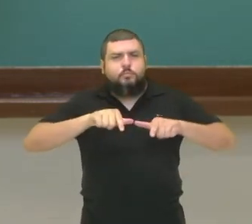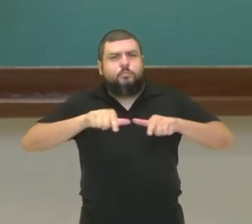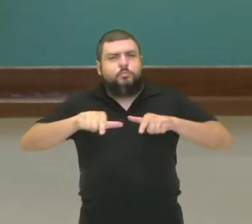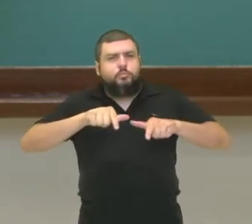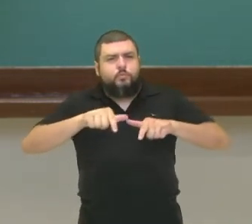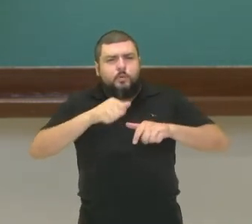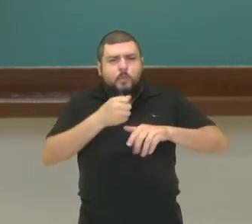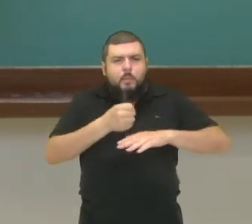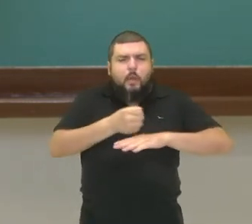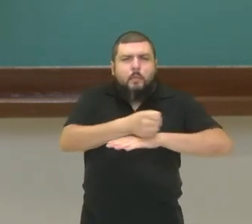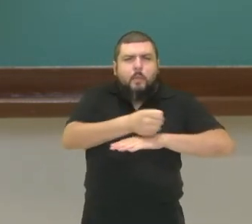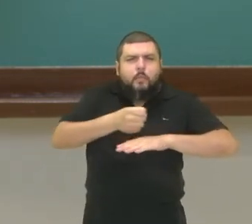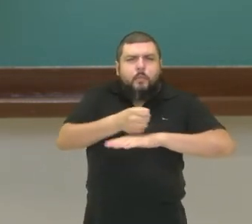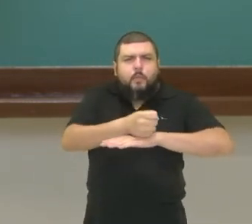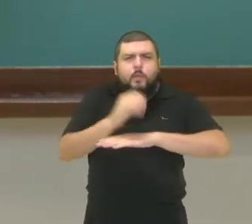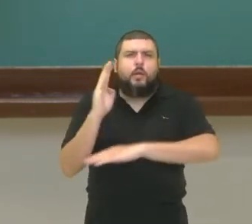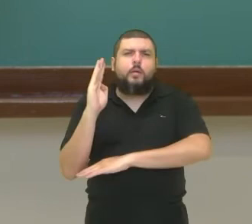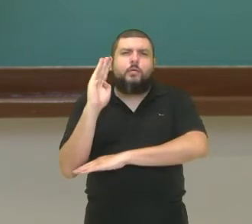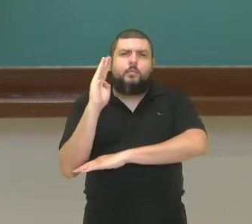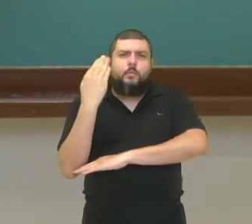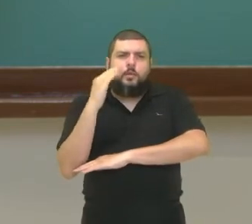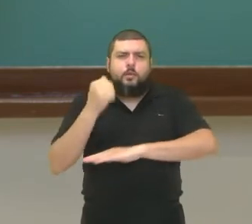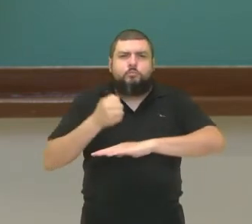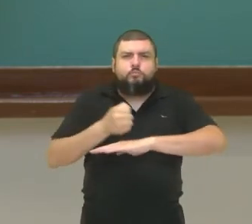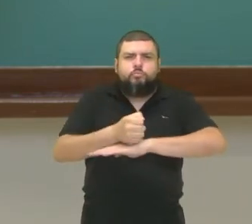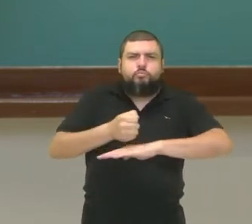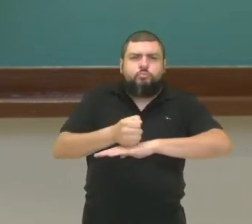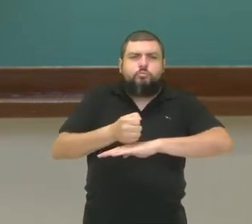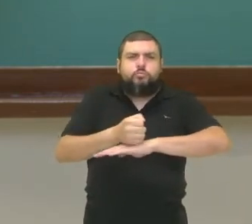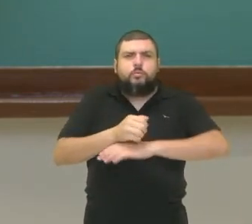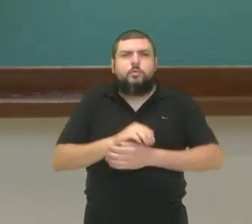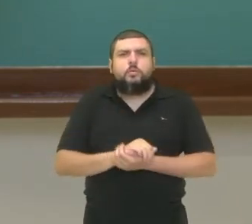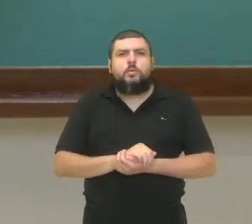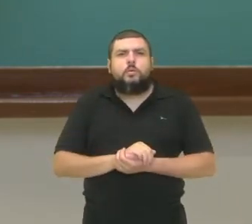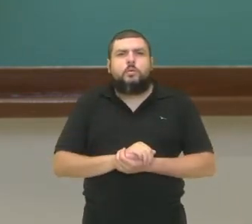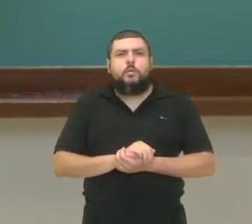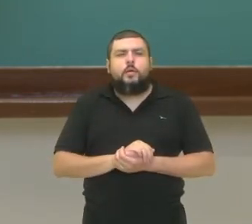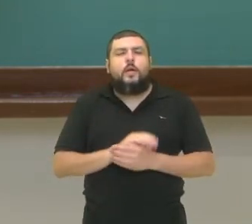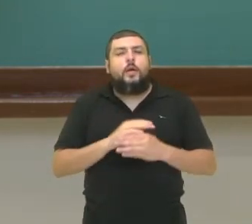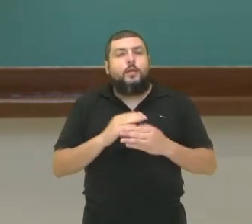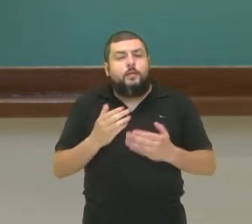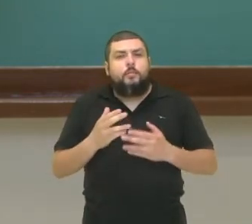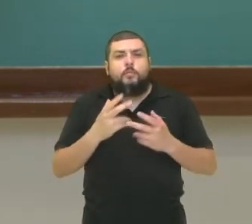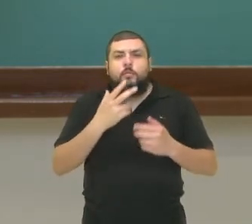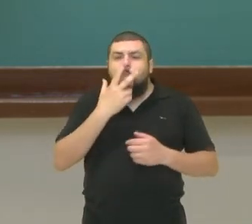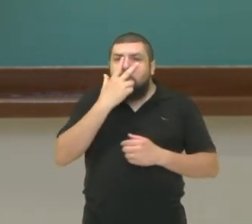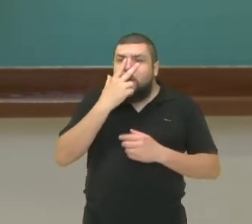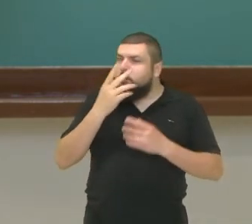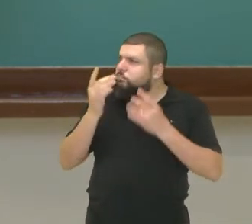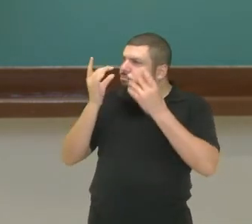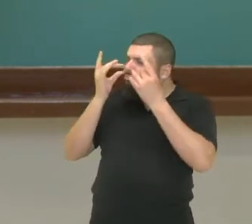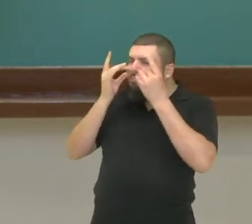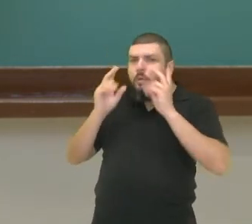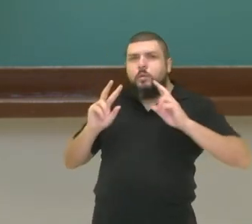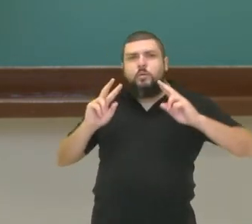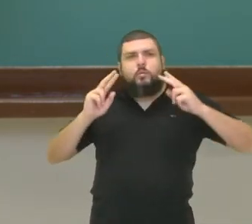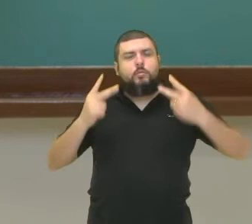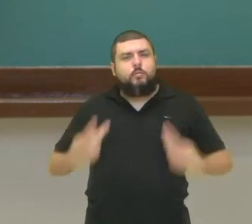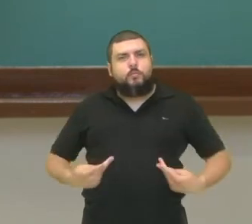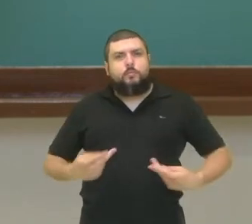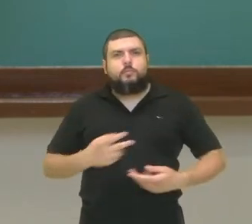numa realidade familiar de trabalho daquela época. Então, trazendo humanidade para o trabalho religioso,